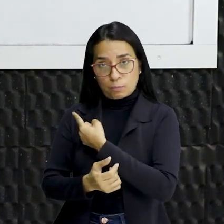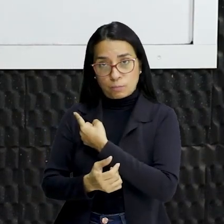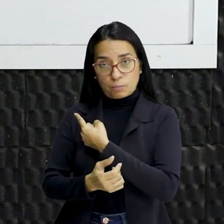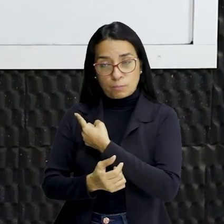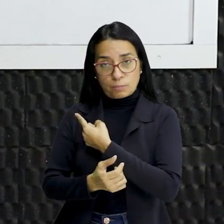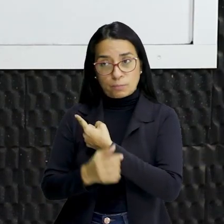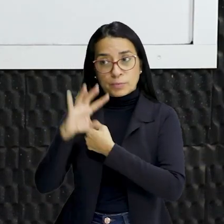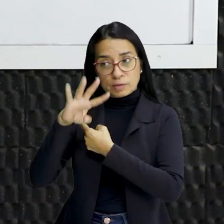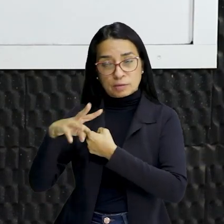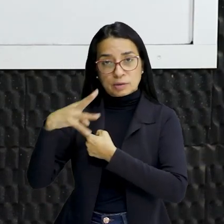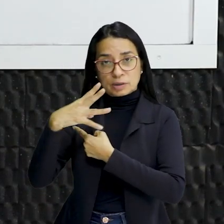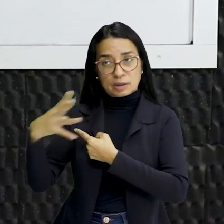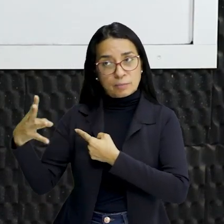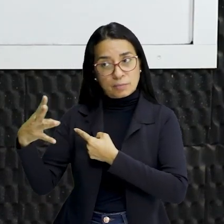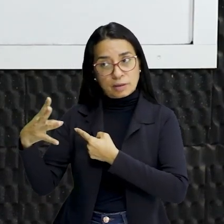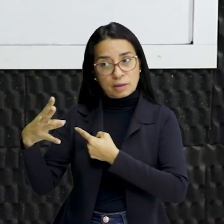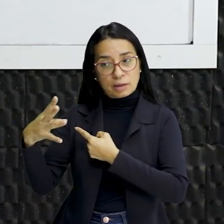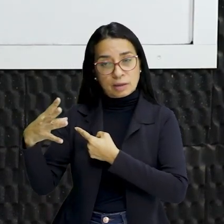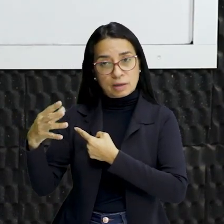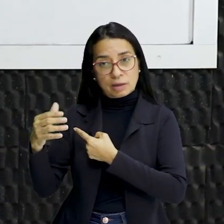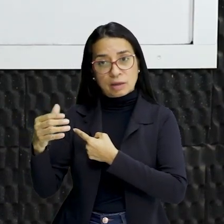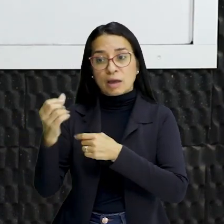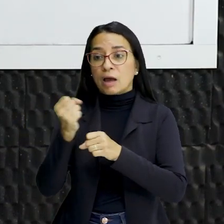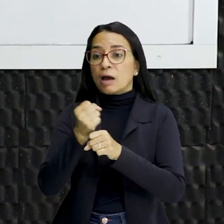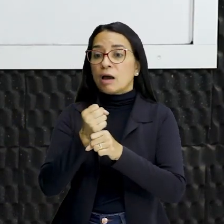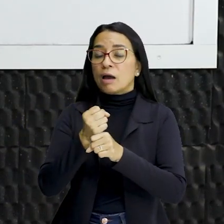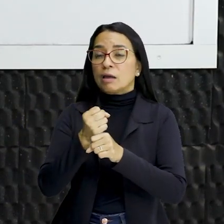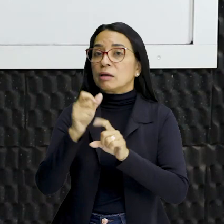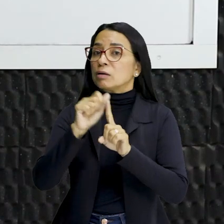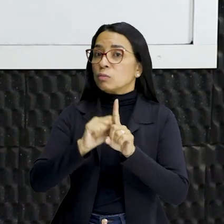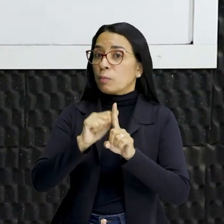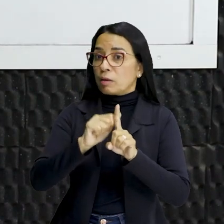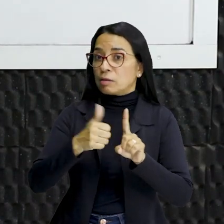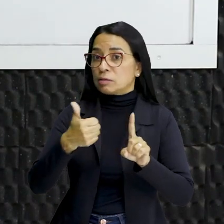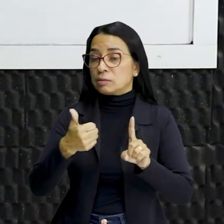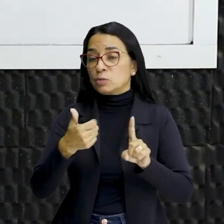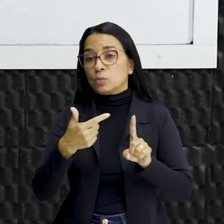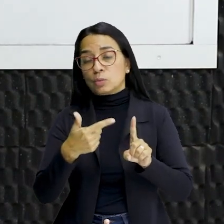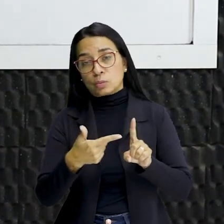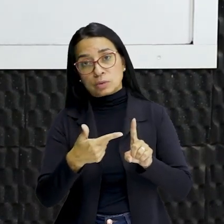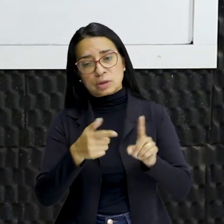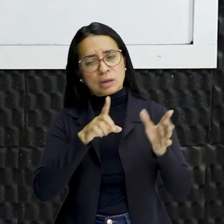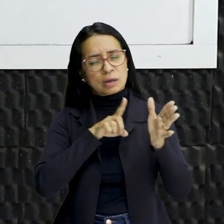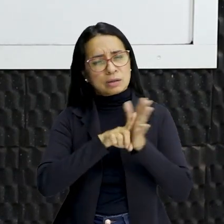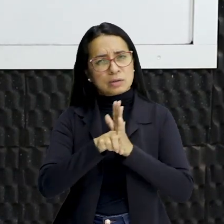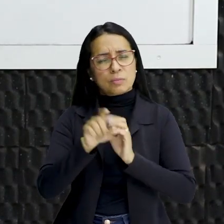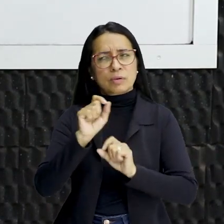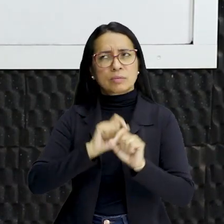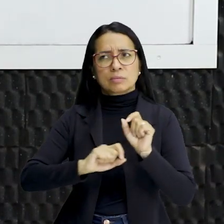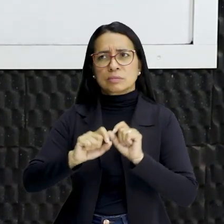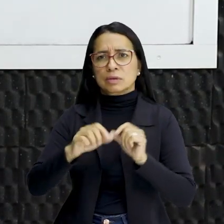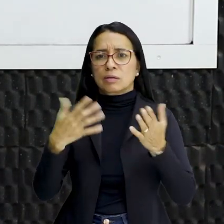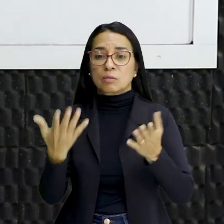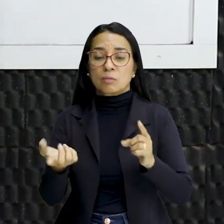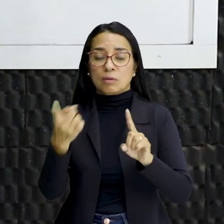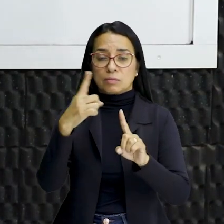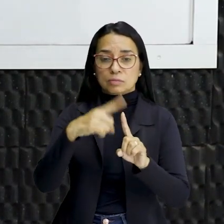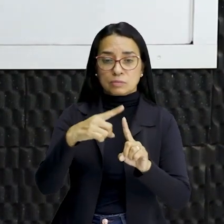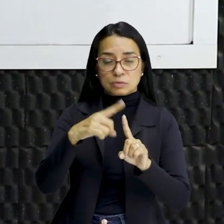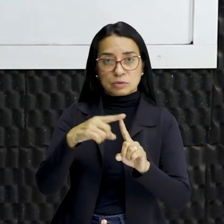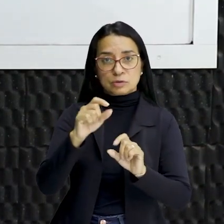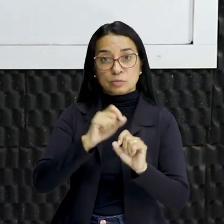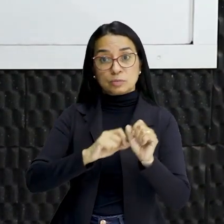com esse resultado aqui dessa empresa ao longo desses 12 meses a questão quer saber